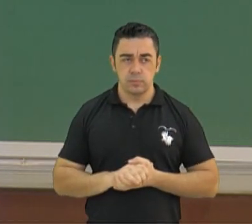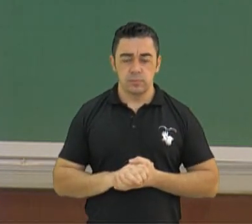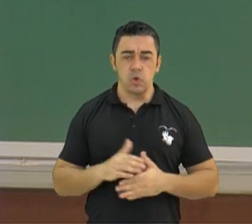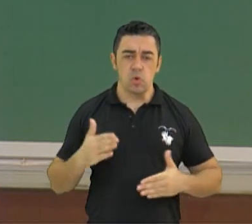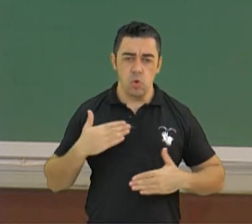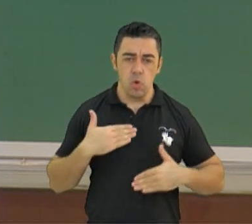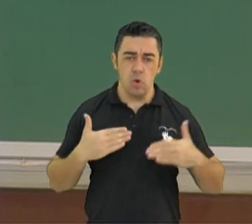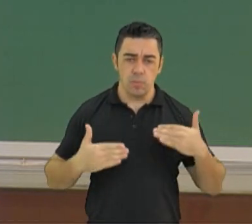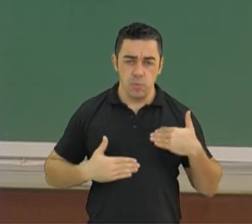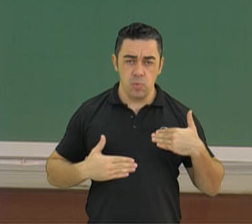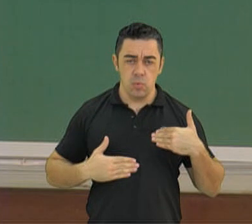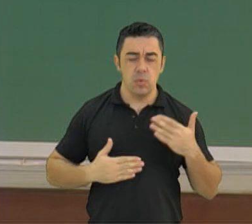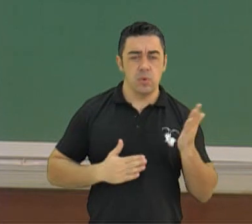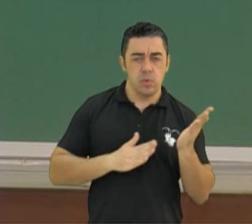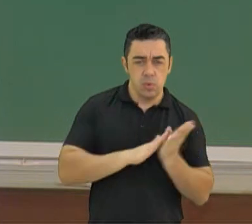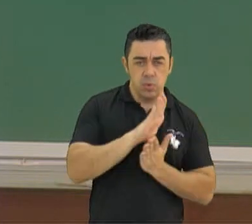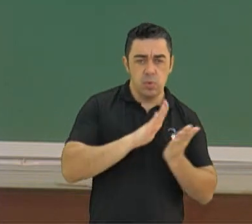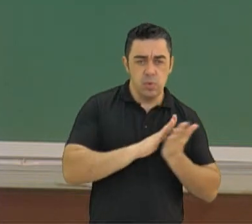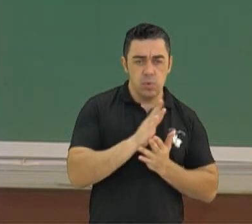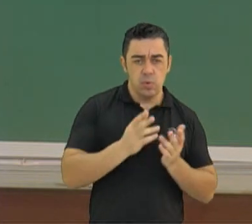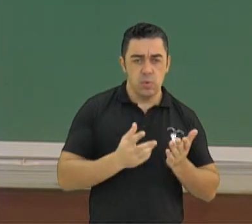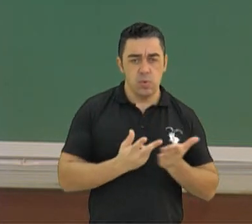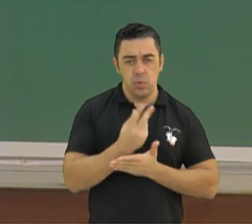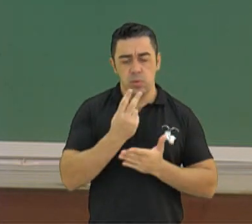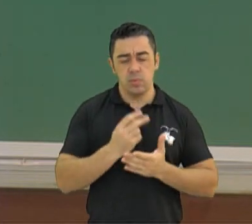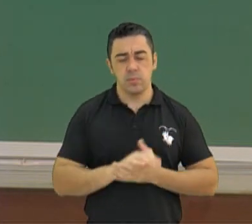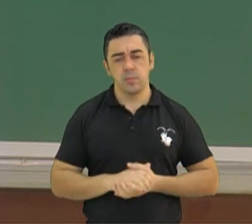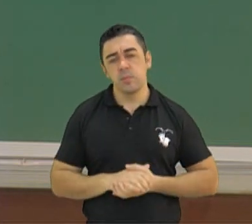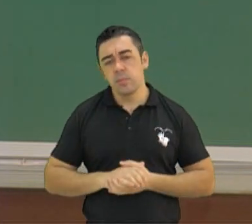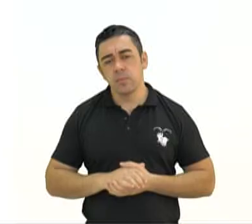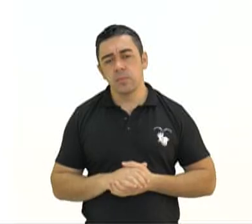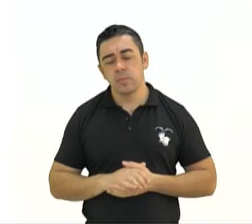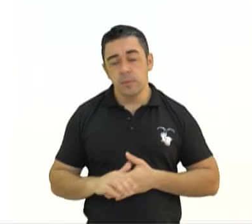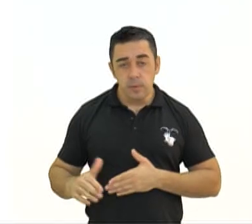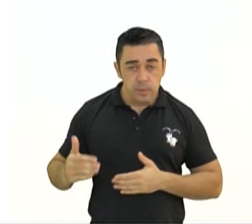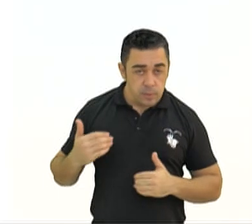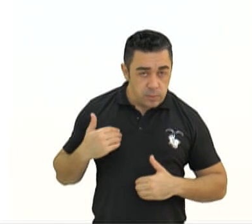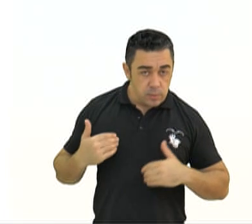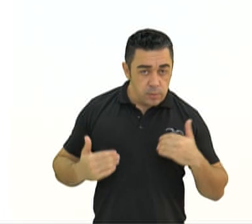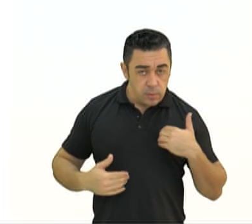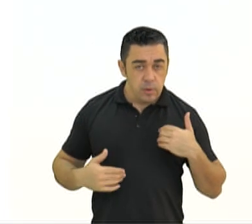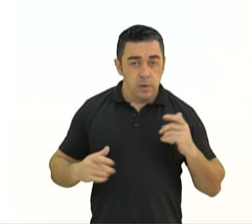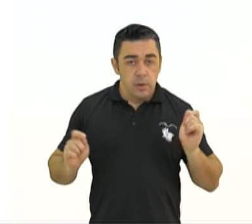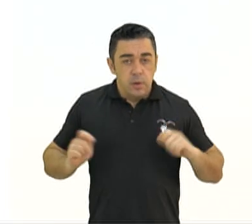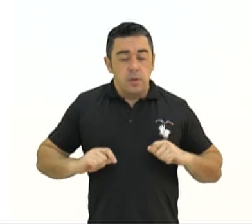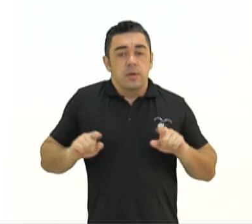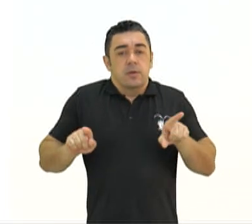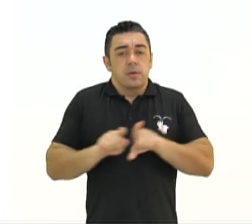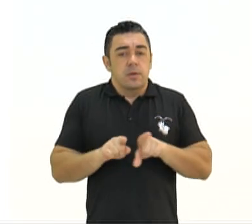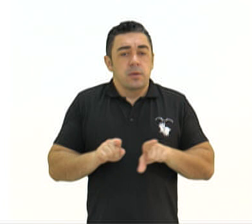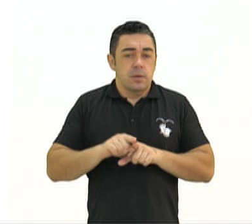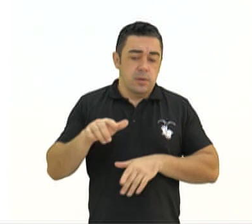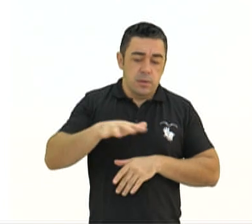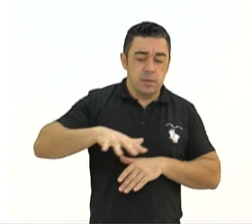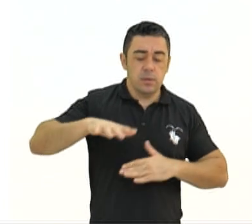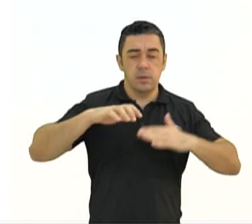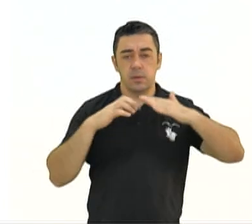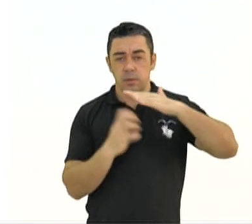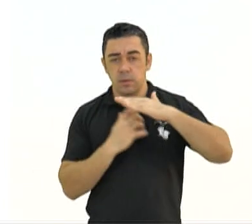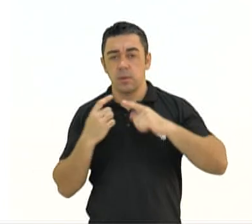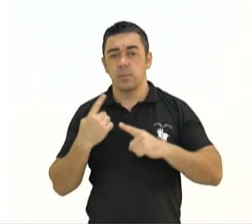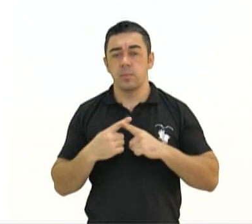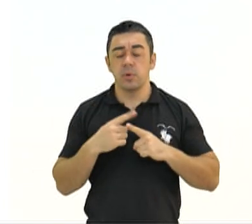Corpo e consumo. A forma de enxergar o corpo também modifica a abordagem do mercado de consumo, pois como símbolo